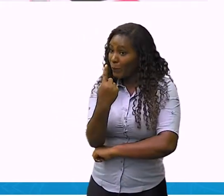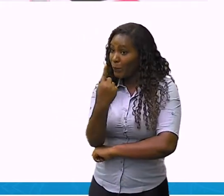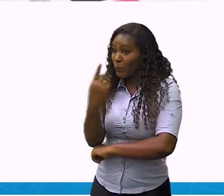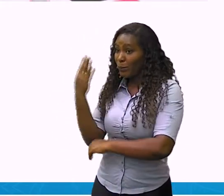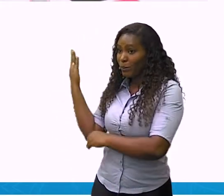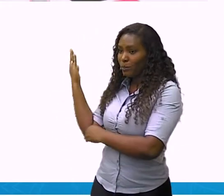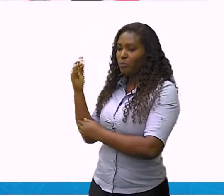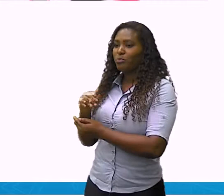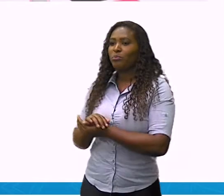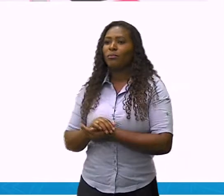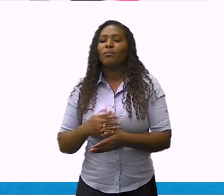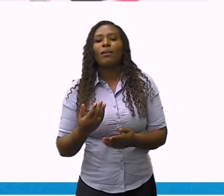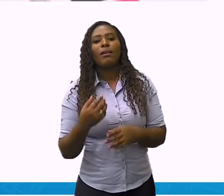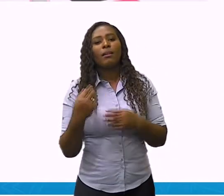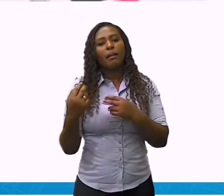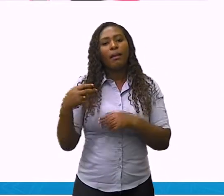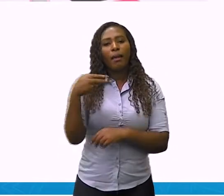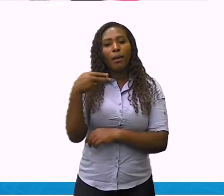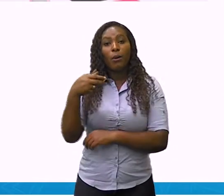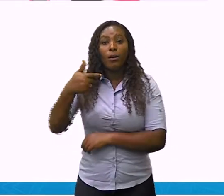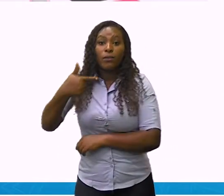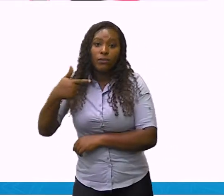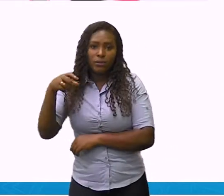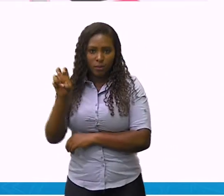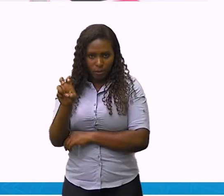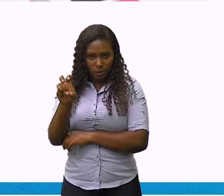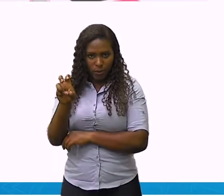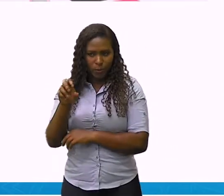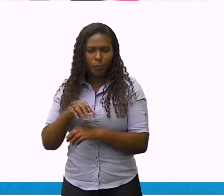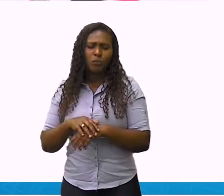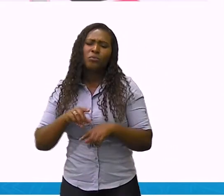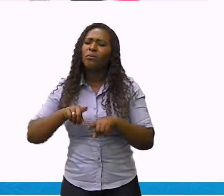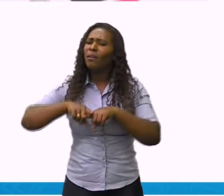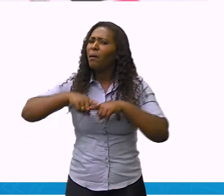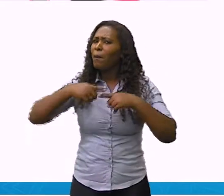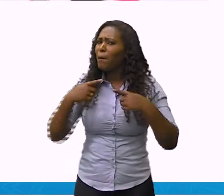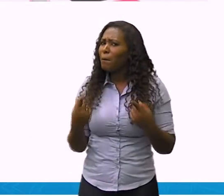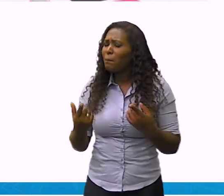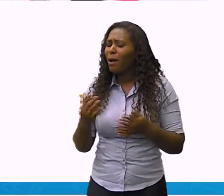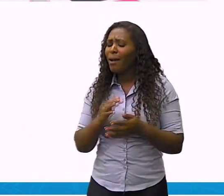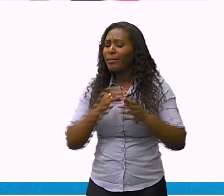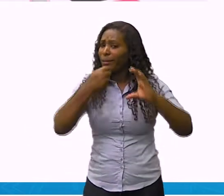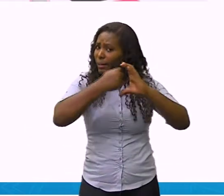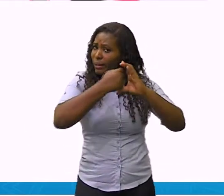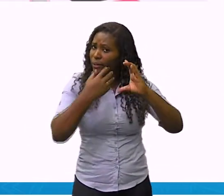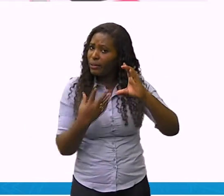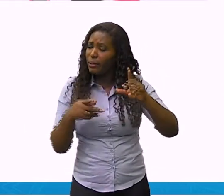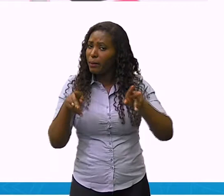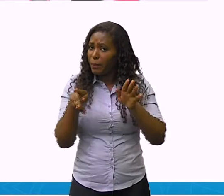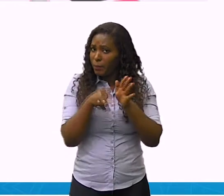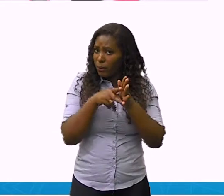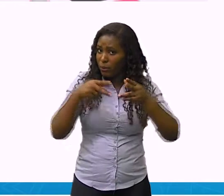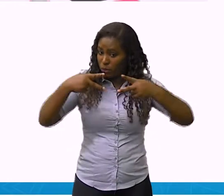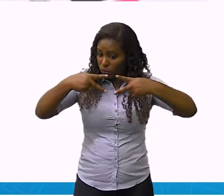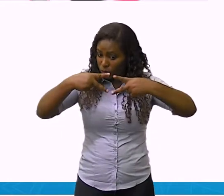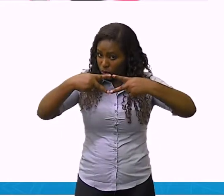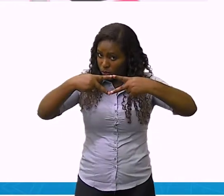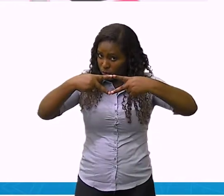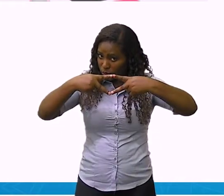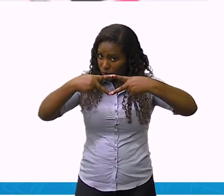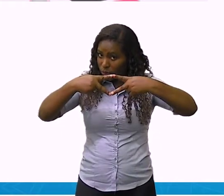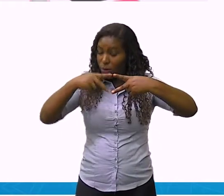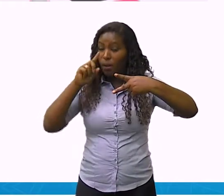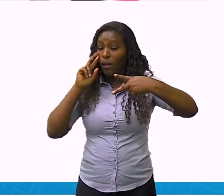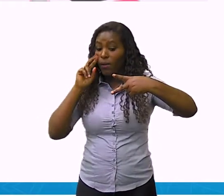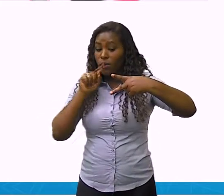né? Que é igual a 25. Mas, pela propriedade dos losangos, eu vi que a diagonal ela